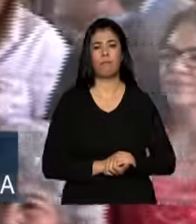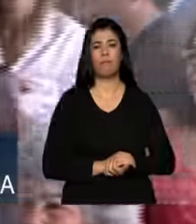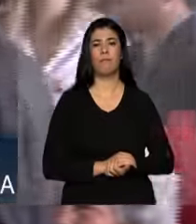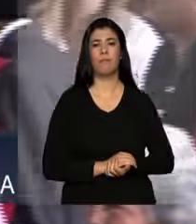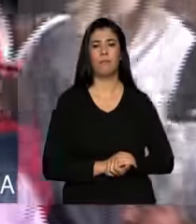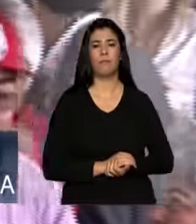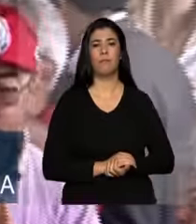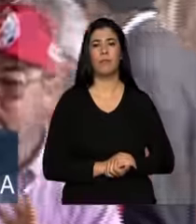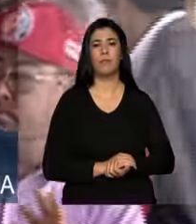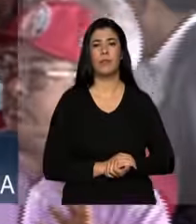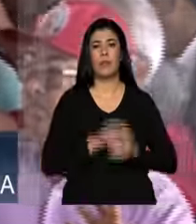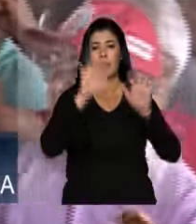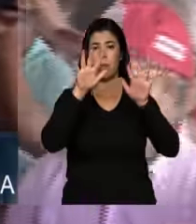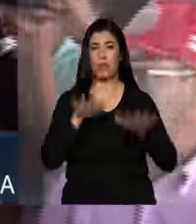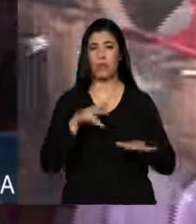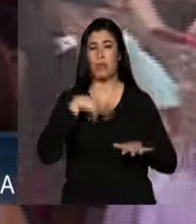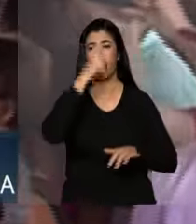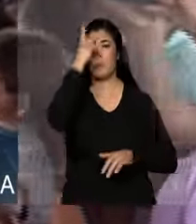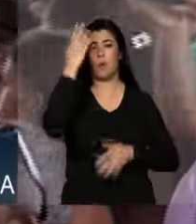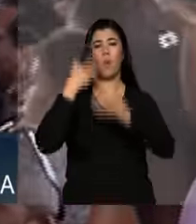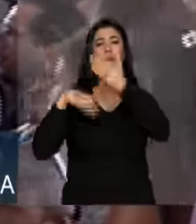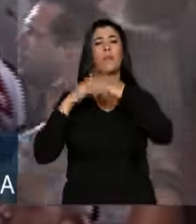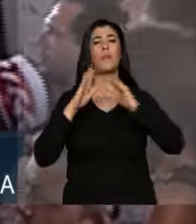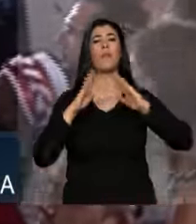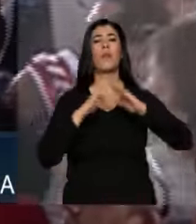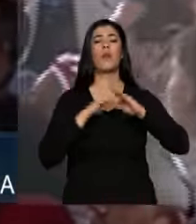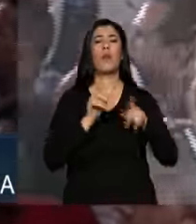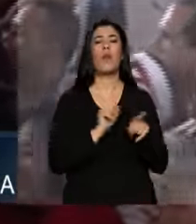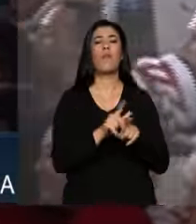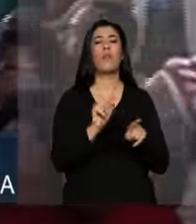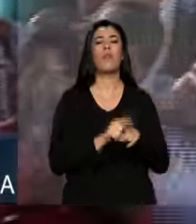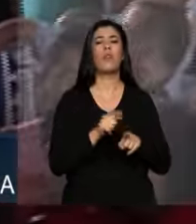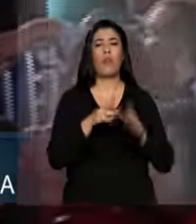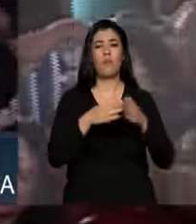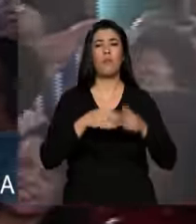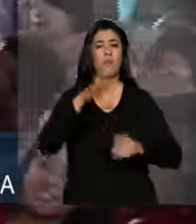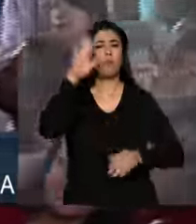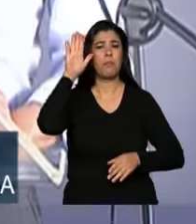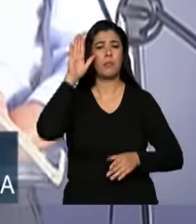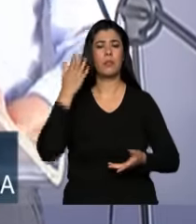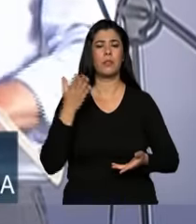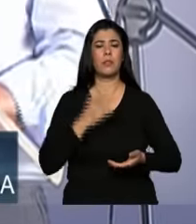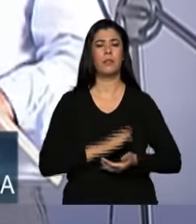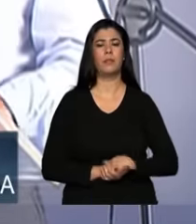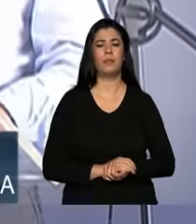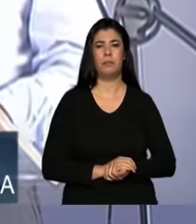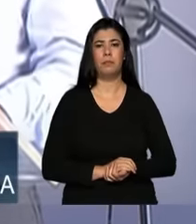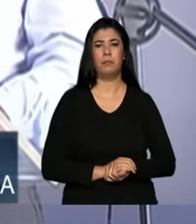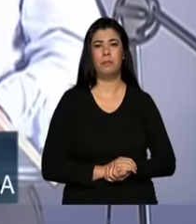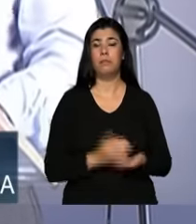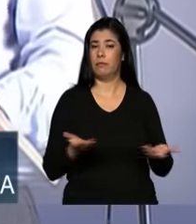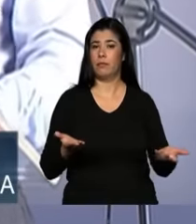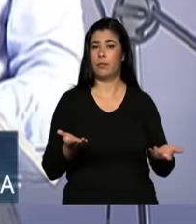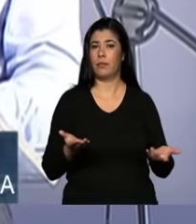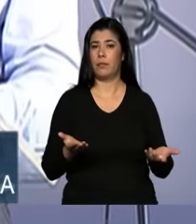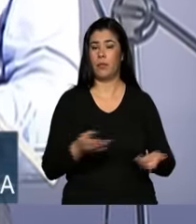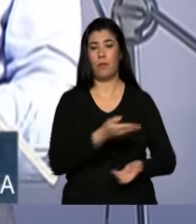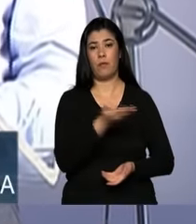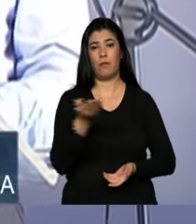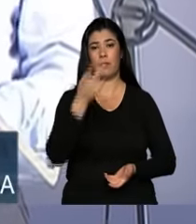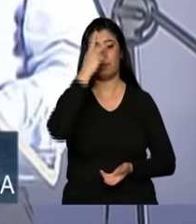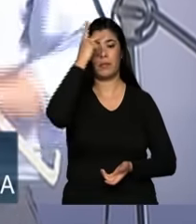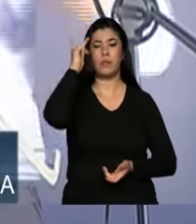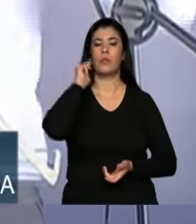Abaixa aí. Quem vivia de aluguel, levanta a mão. Pois bem, quem